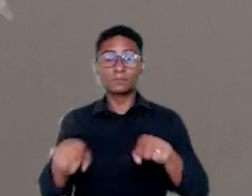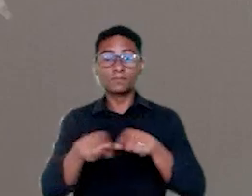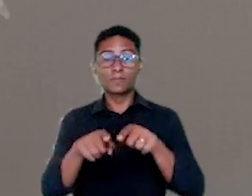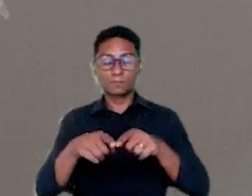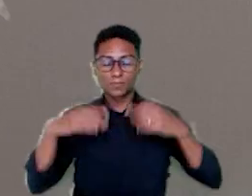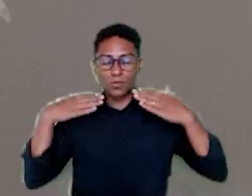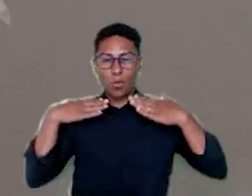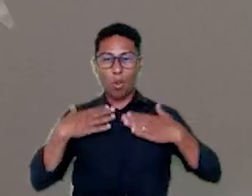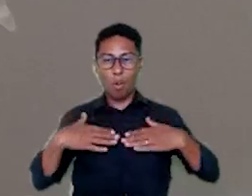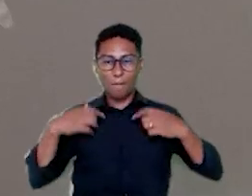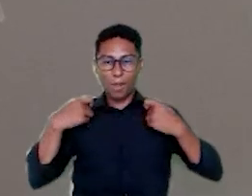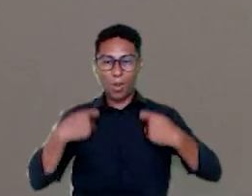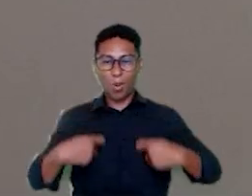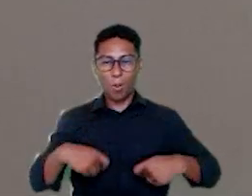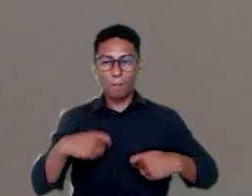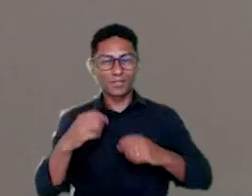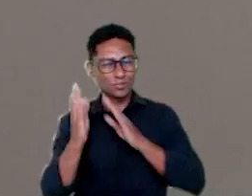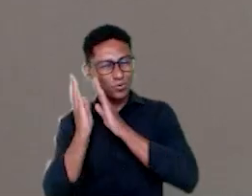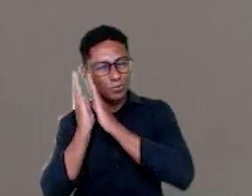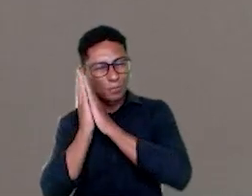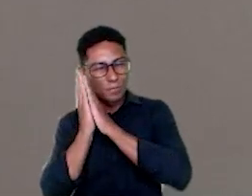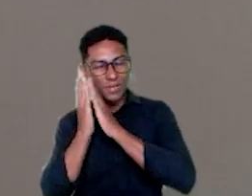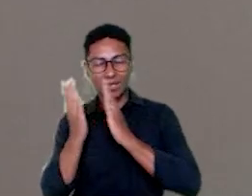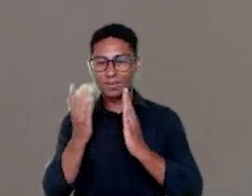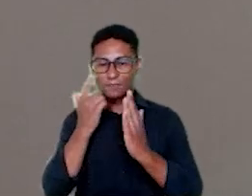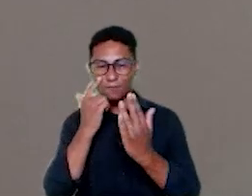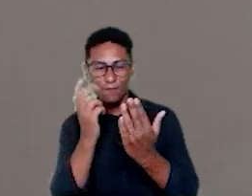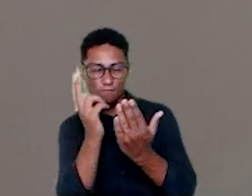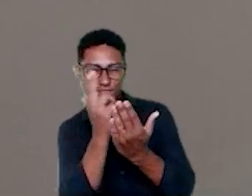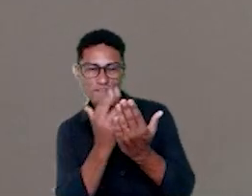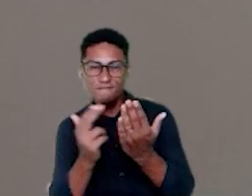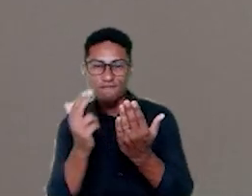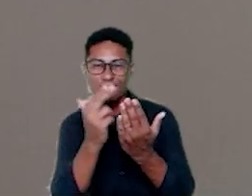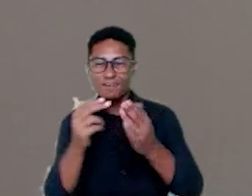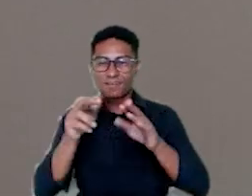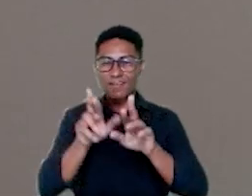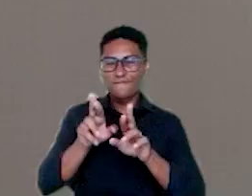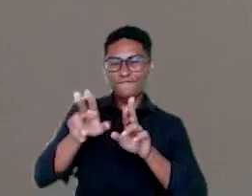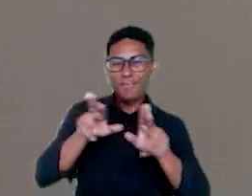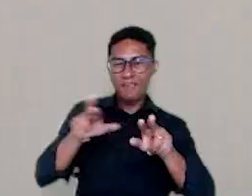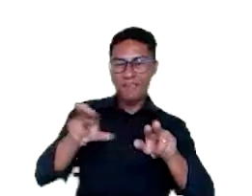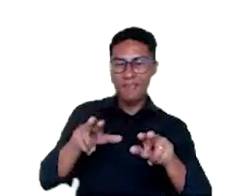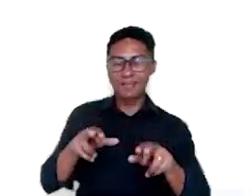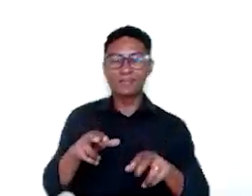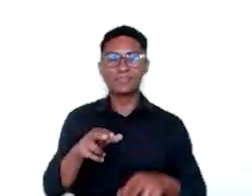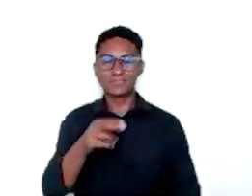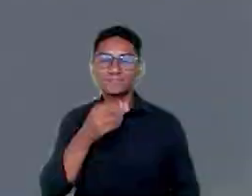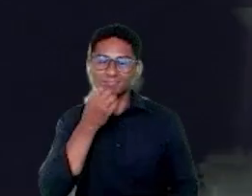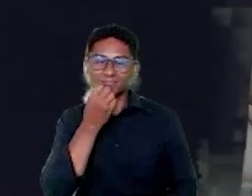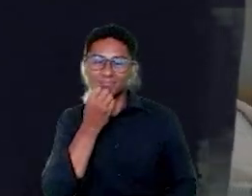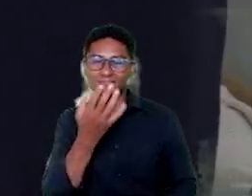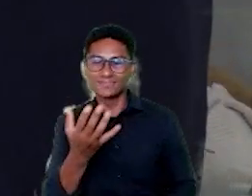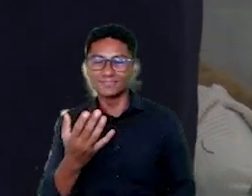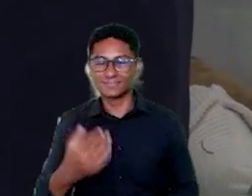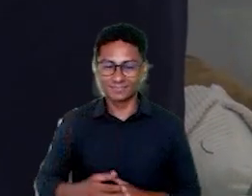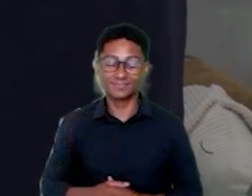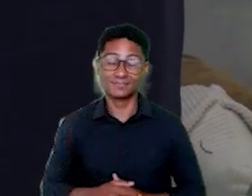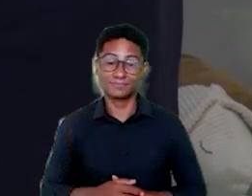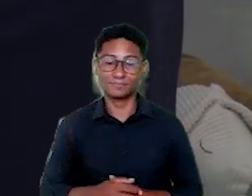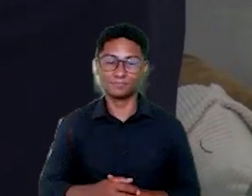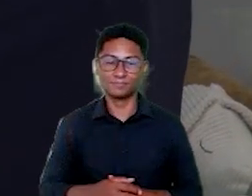pijama com uma estampa diferencial e autoral, eu acho que é super útil, mas sai